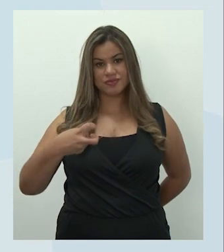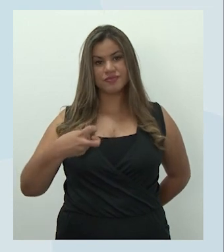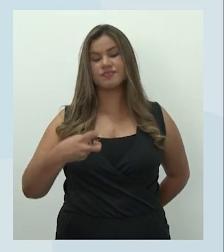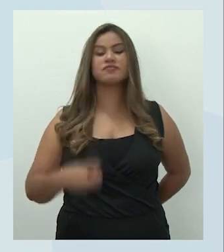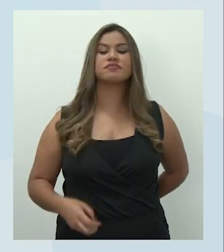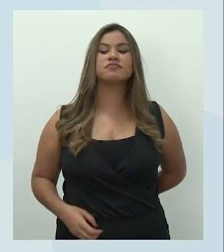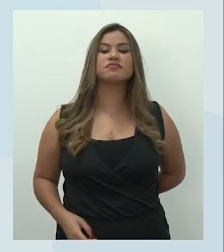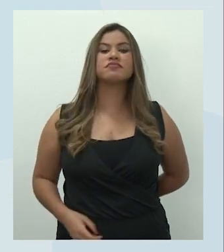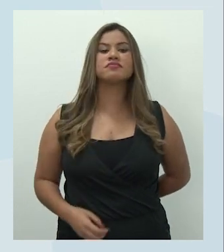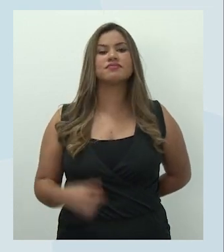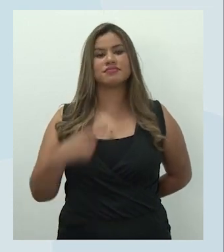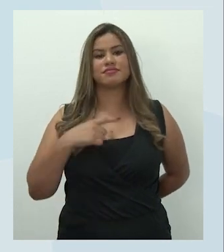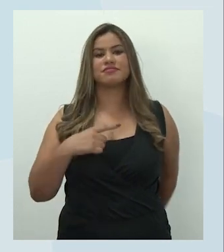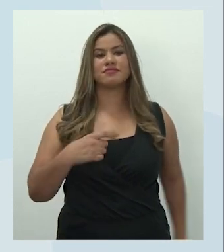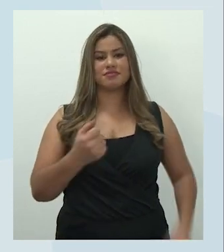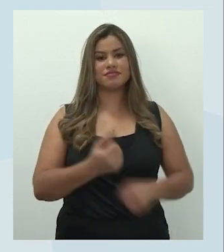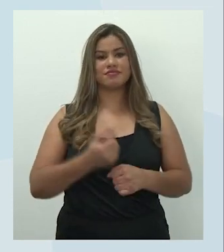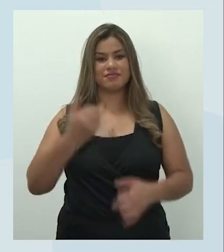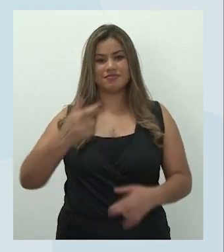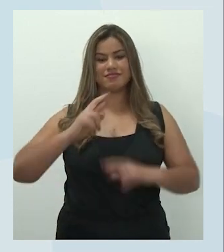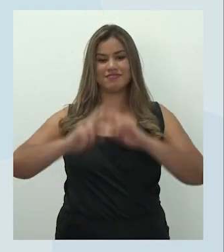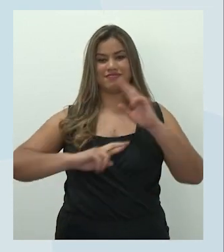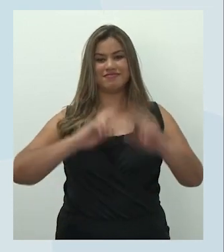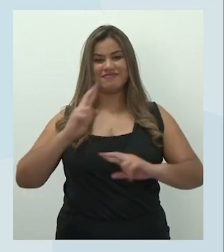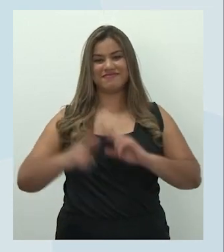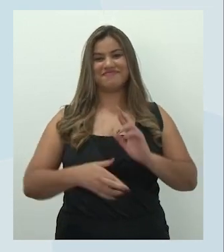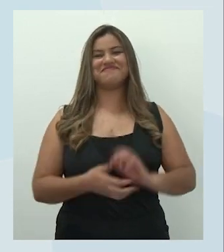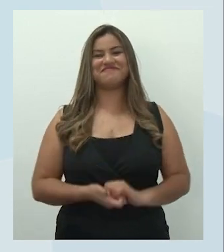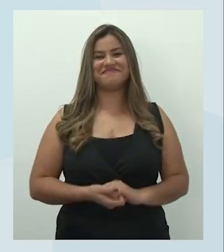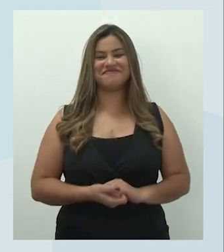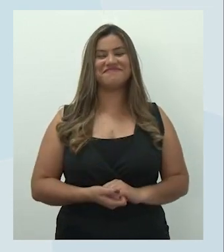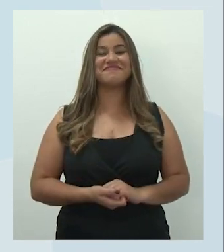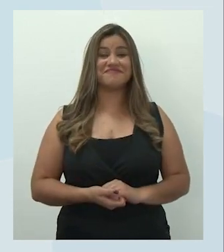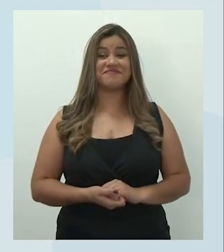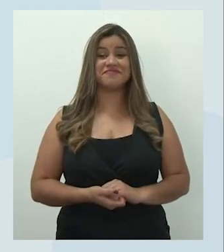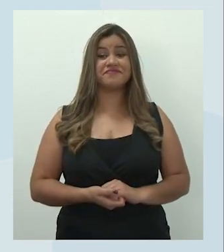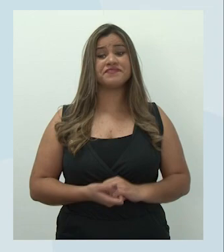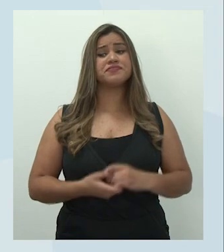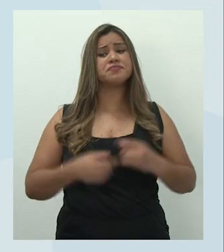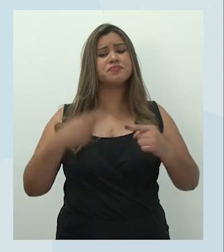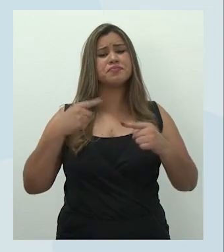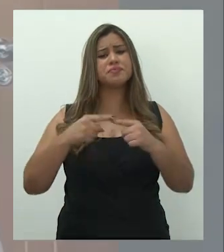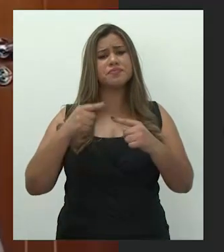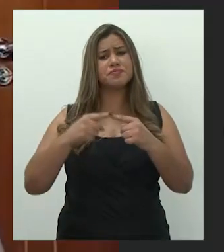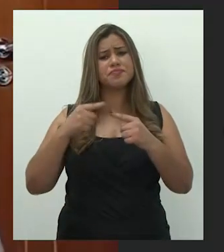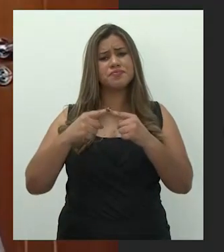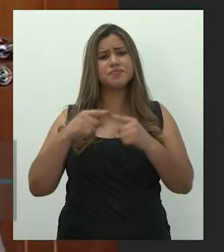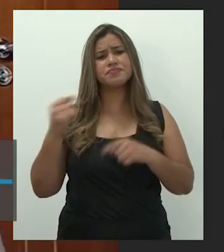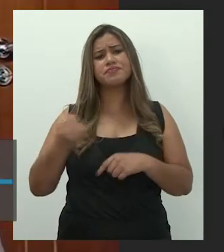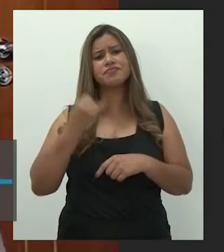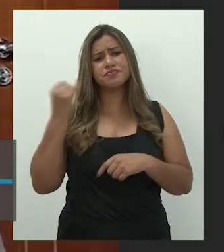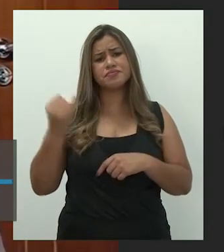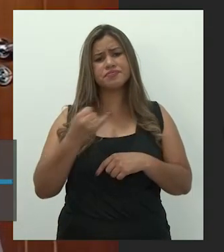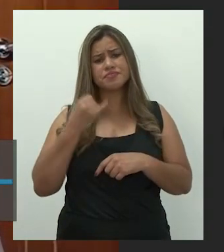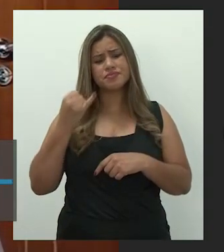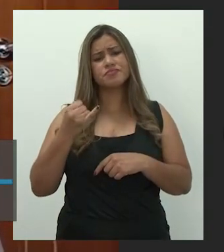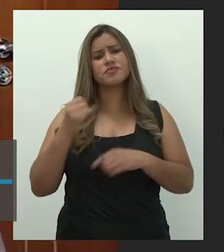E aí a gente vai fazer uma interação com vocês. Por que esse questionamento é relevante para o desenvolvimento do